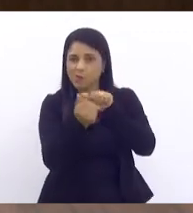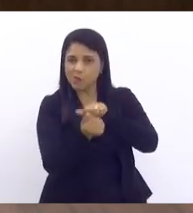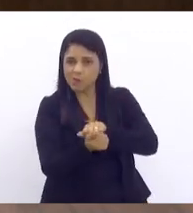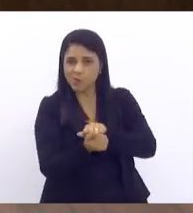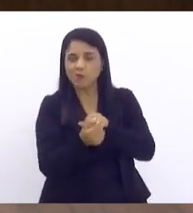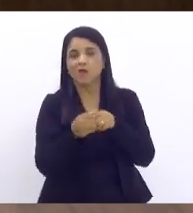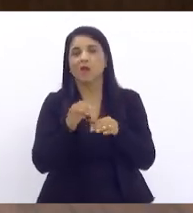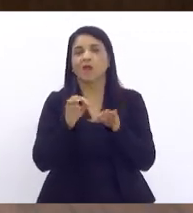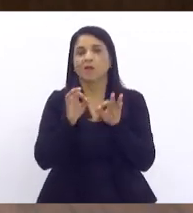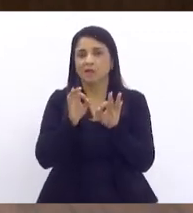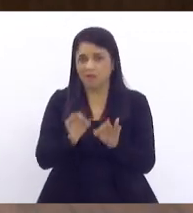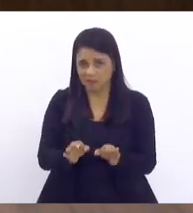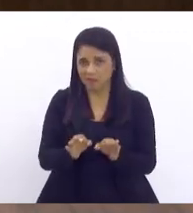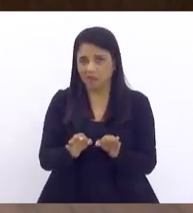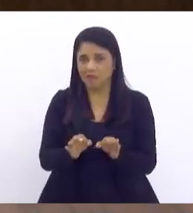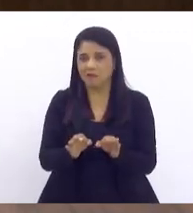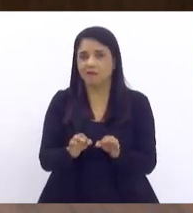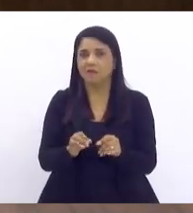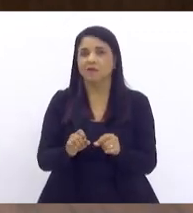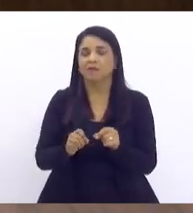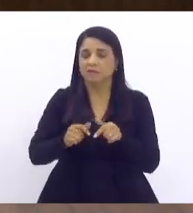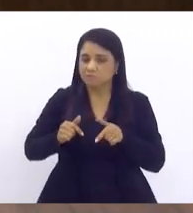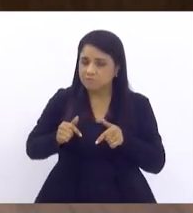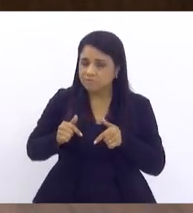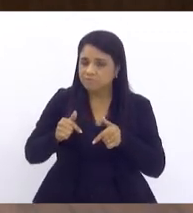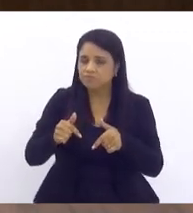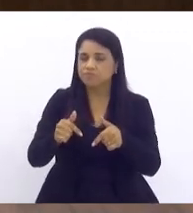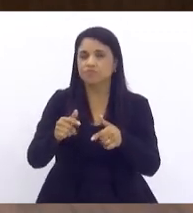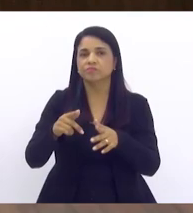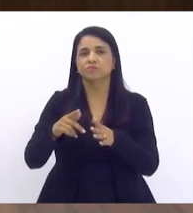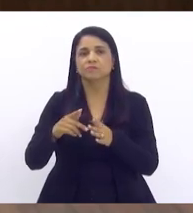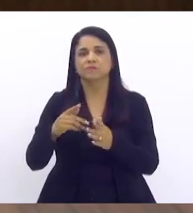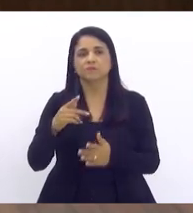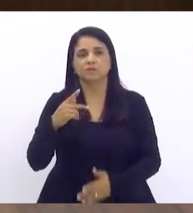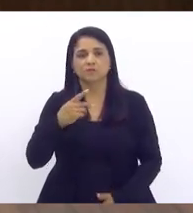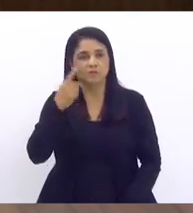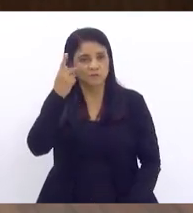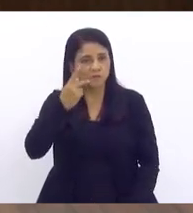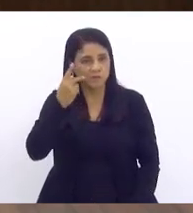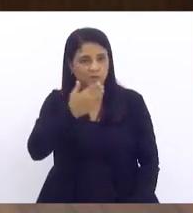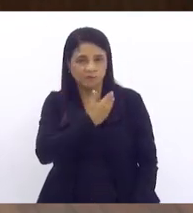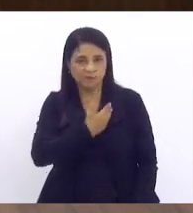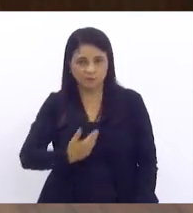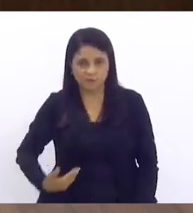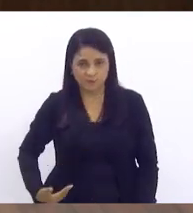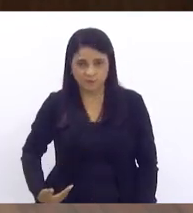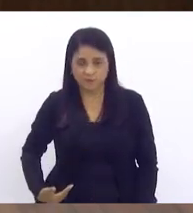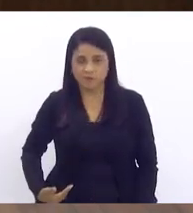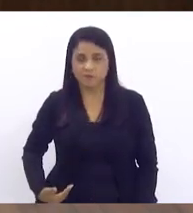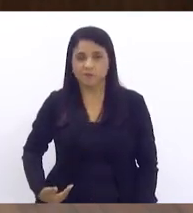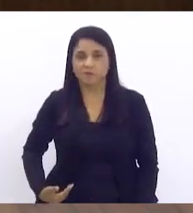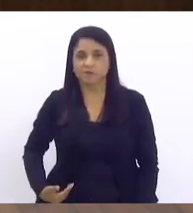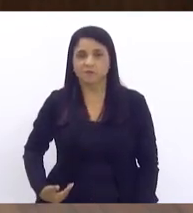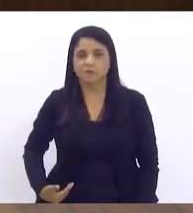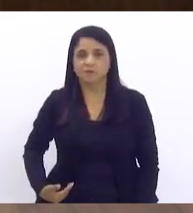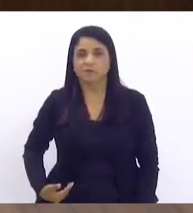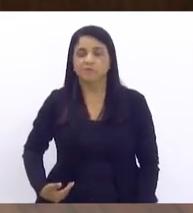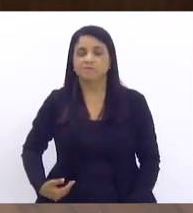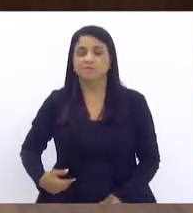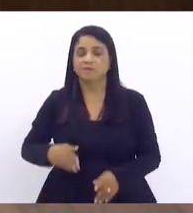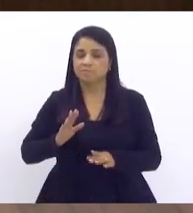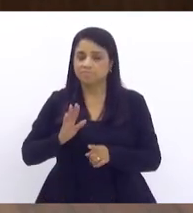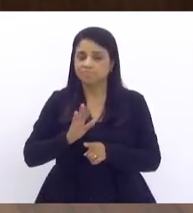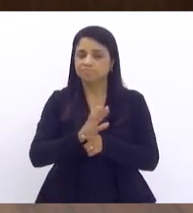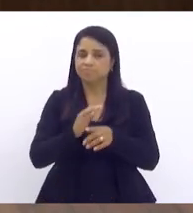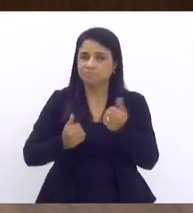de fato, a implantação das políticas públicas que atendam as nossas